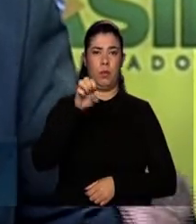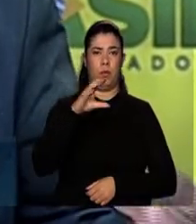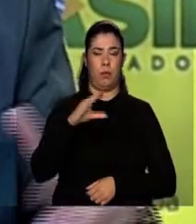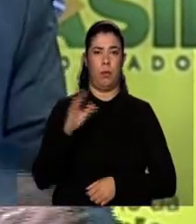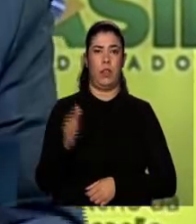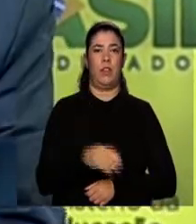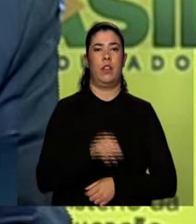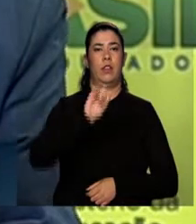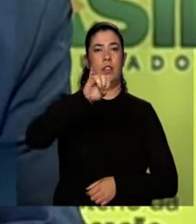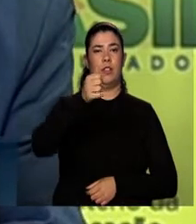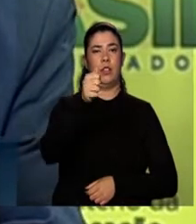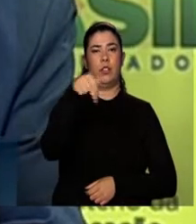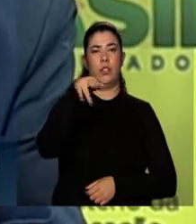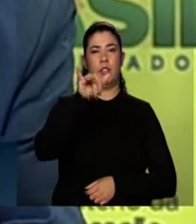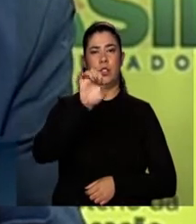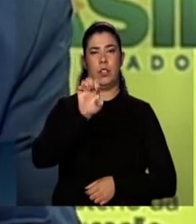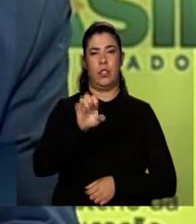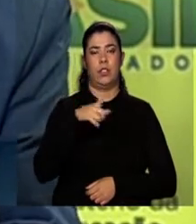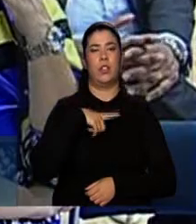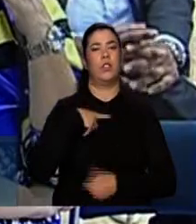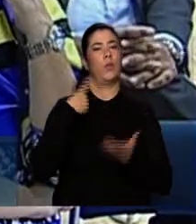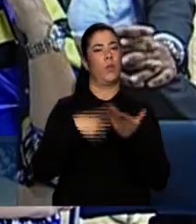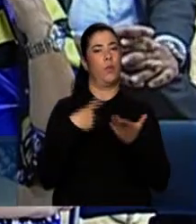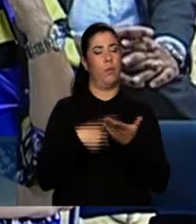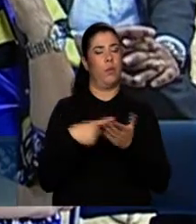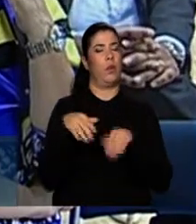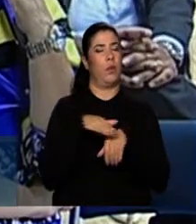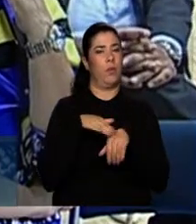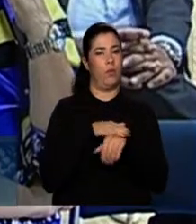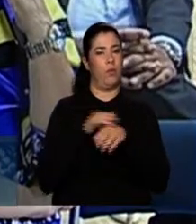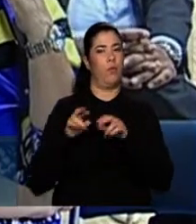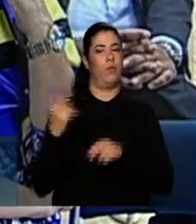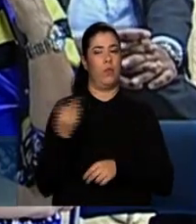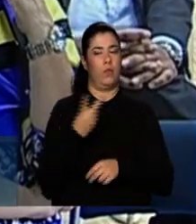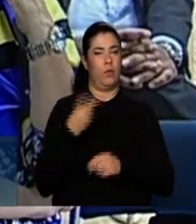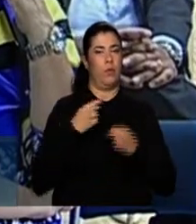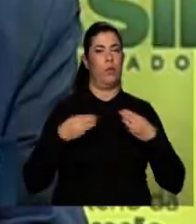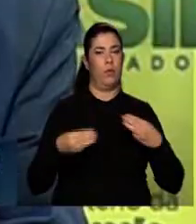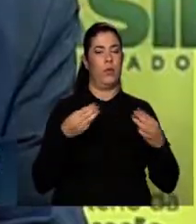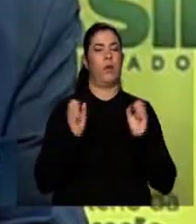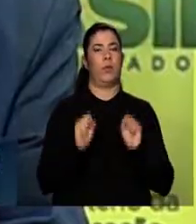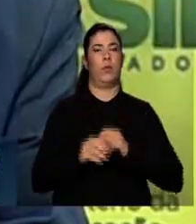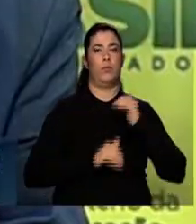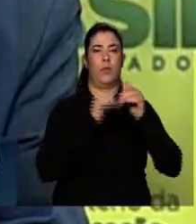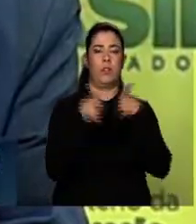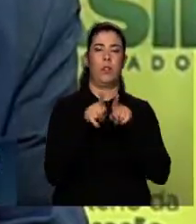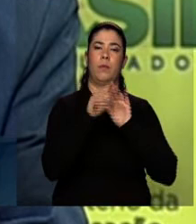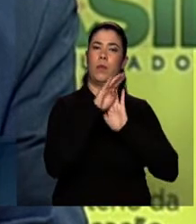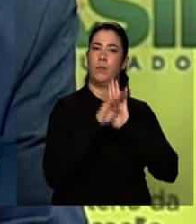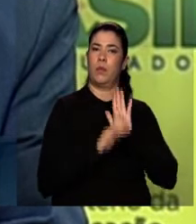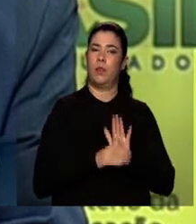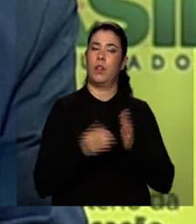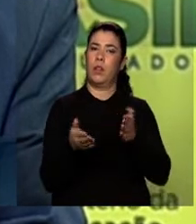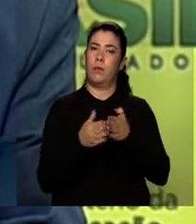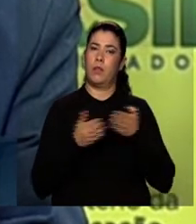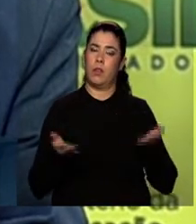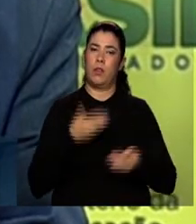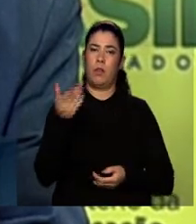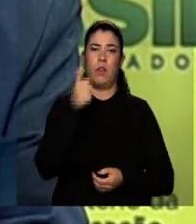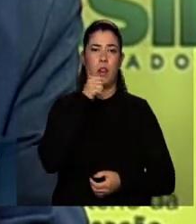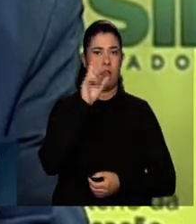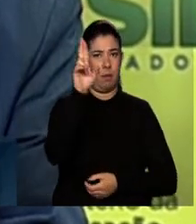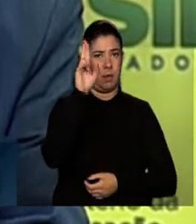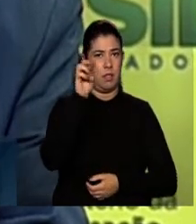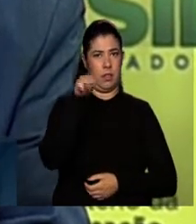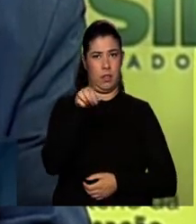isso. Já marcamos uma conversa mais longa com o ministro Chiouro e a equipe para que a gente possa avançar nesse programa. Então, eu vou pedir agora que a Marta